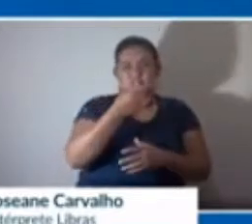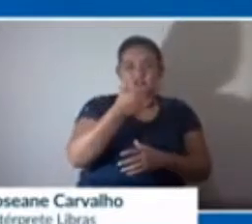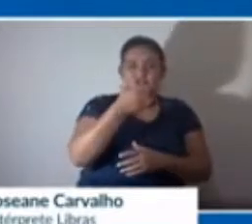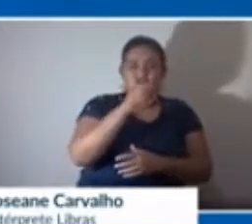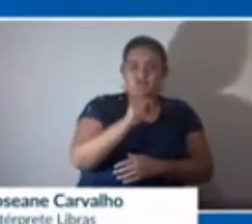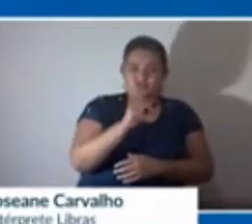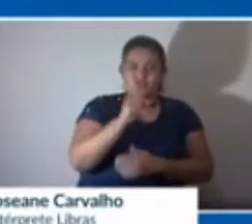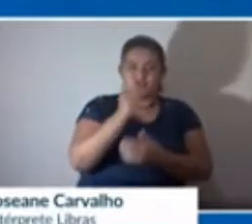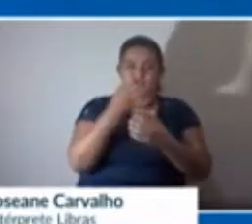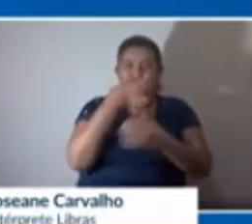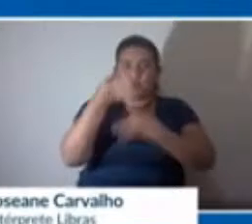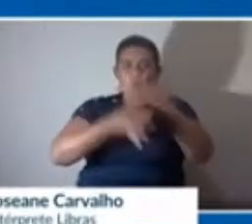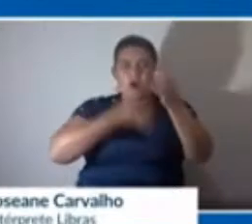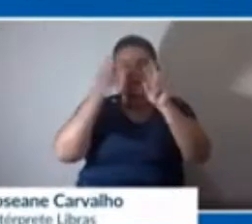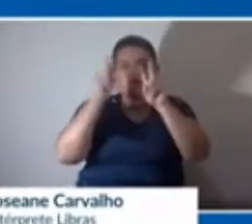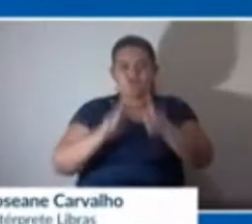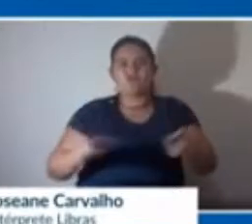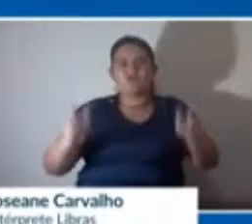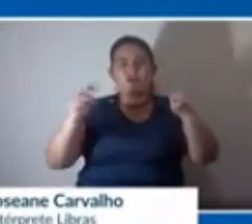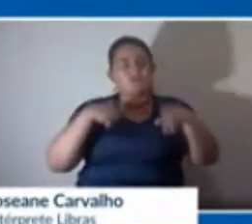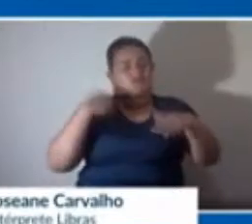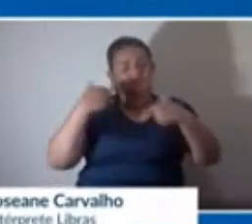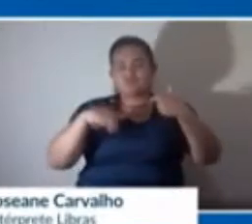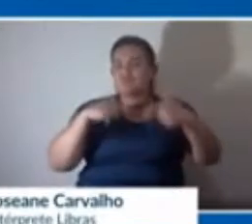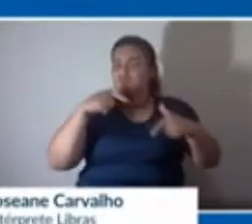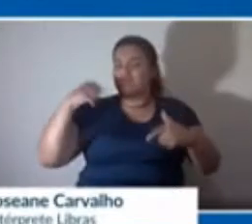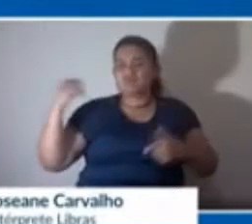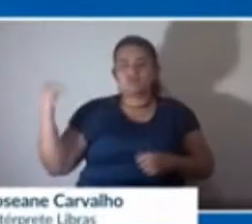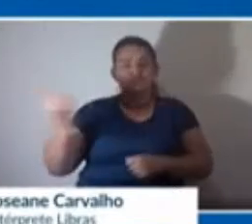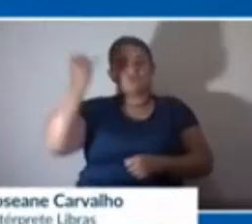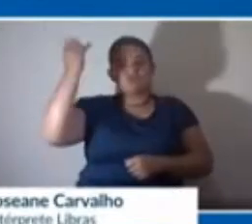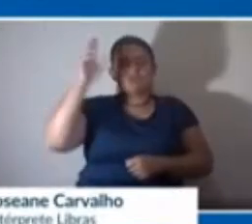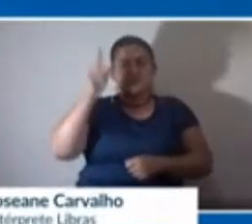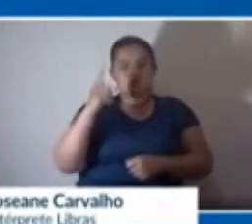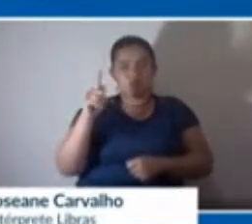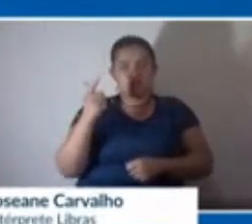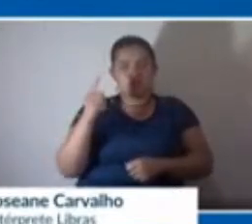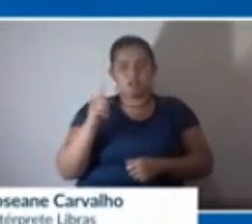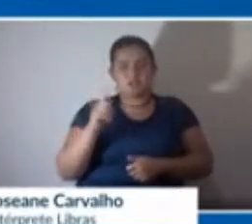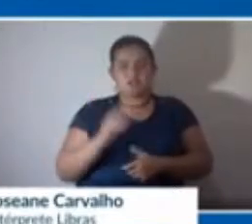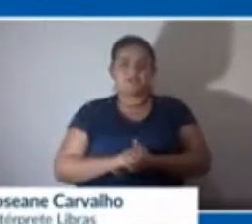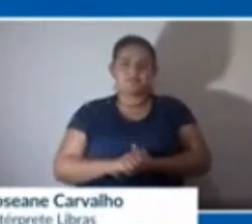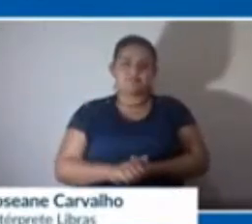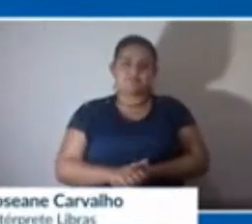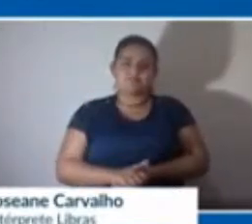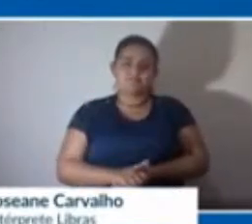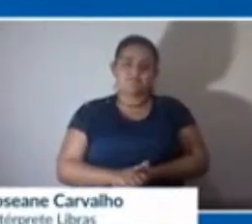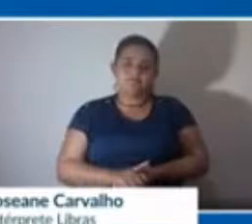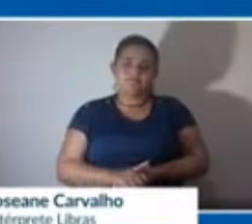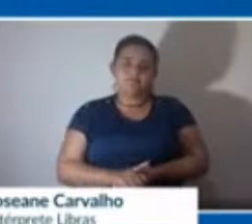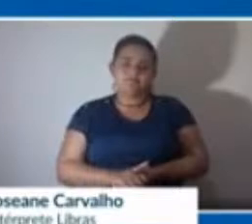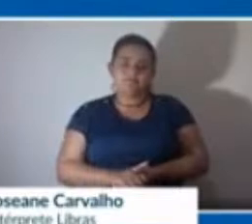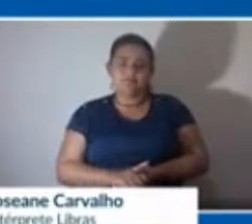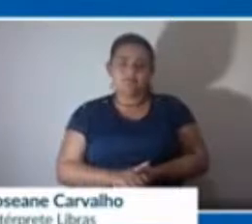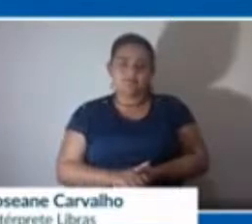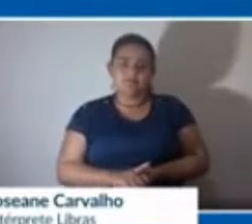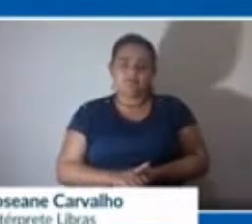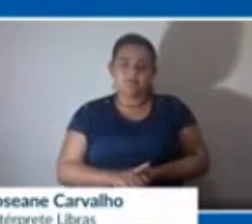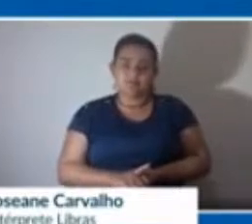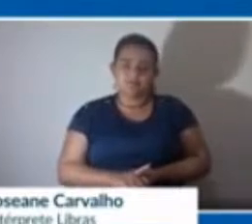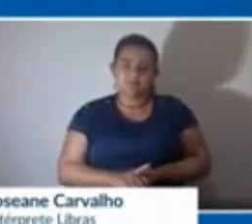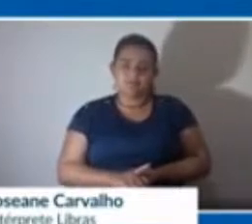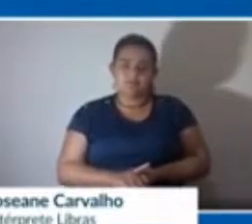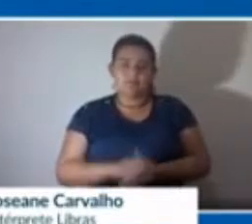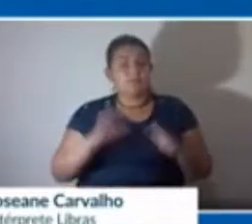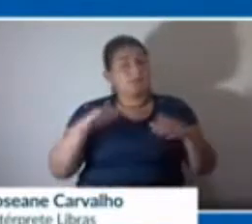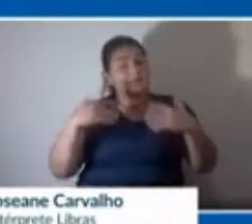Ah, que bacana. É um trabalho muito importante. Verdade. Para a gente aqui, do audiovisual goiano brasileiro.